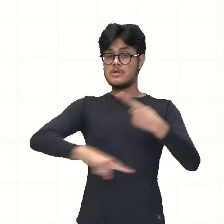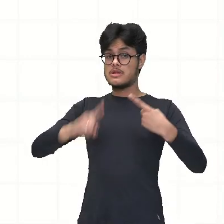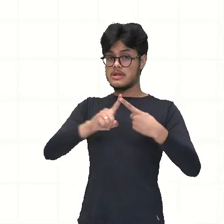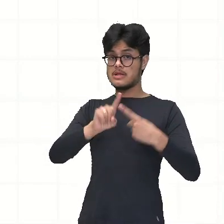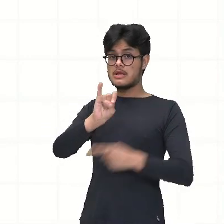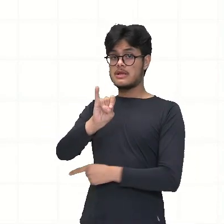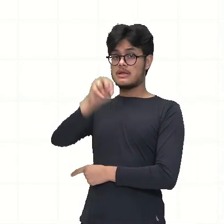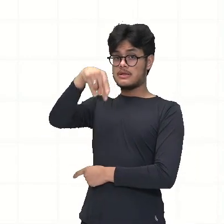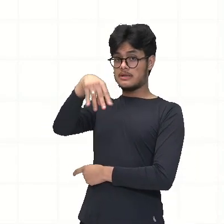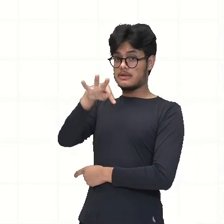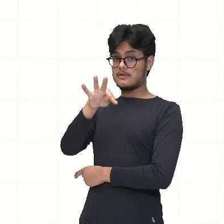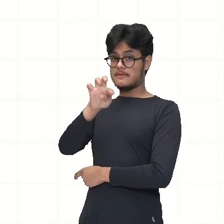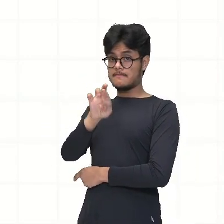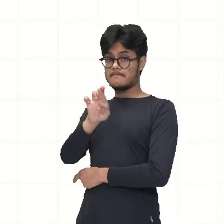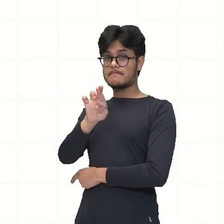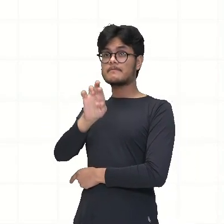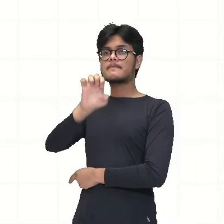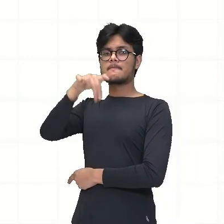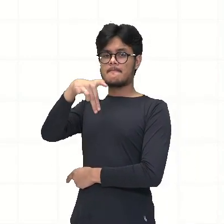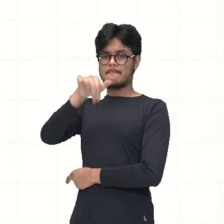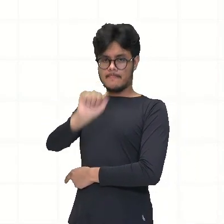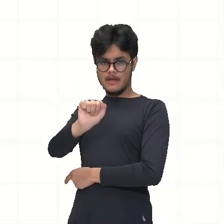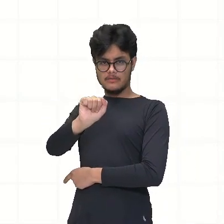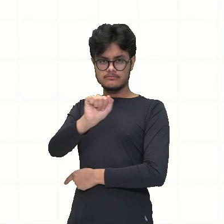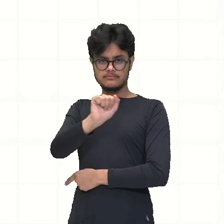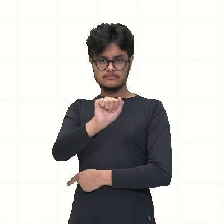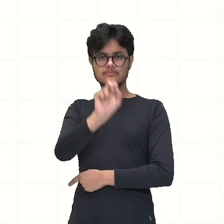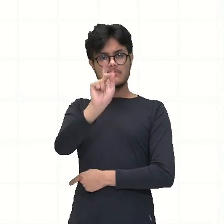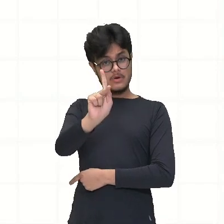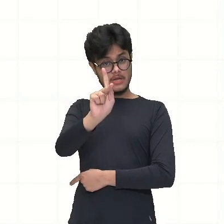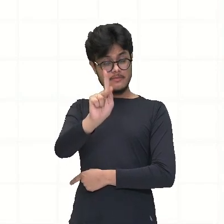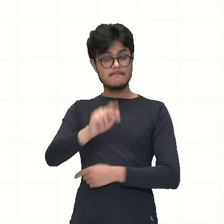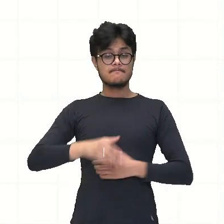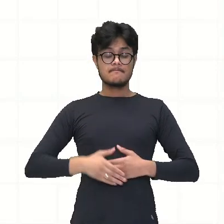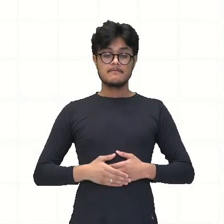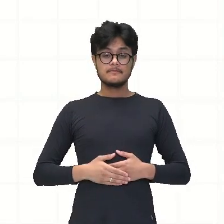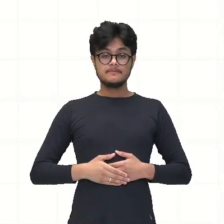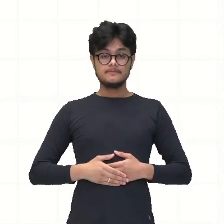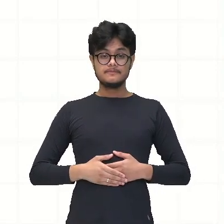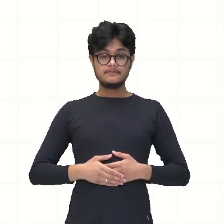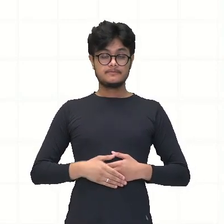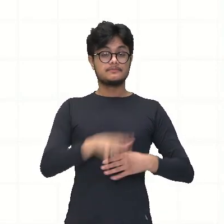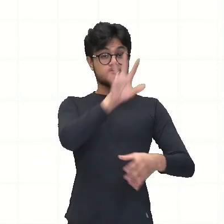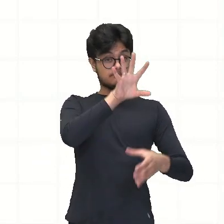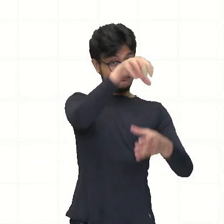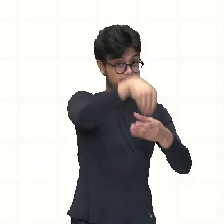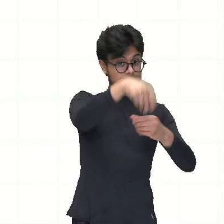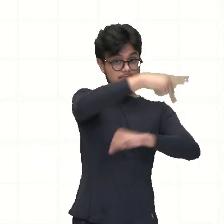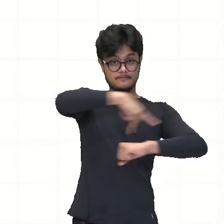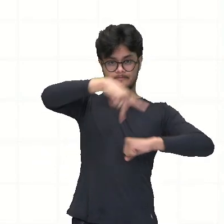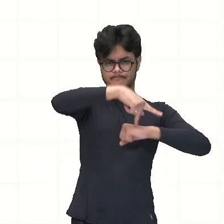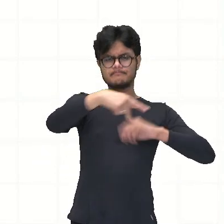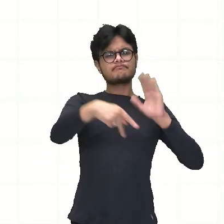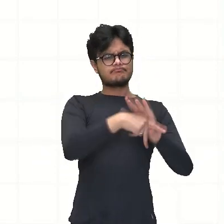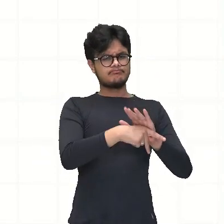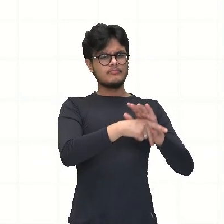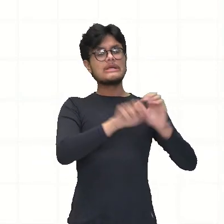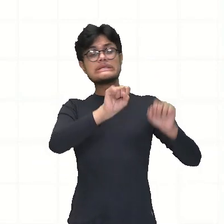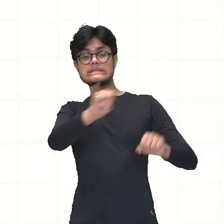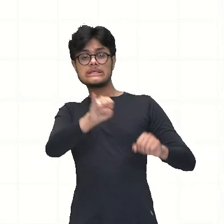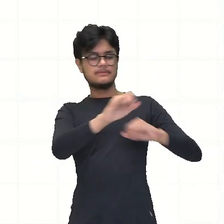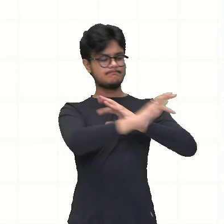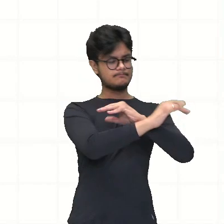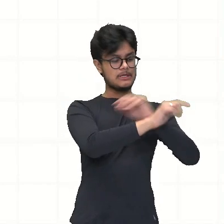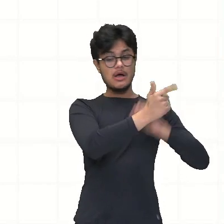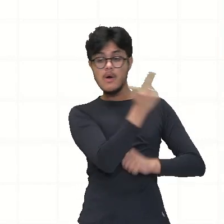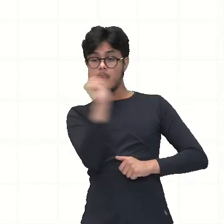Ou nacionais. Então ocorreu a migração dentro do próprio país, saiu ali da sua cidade, foi para uma